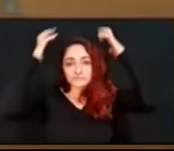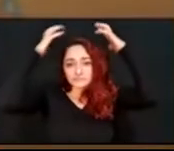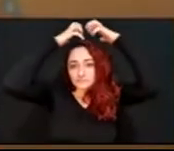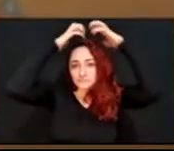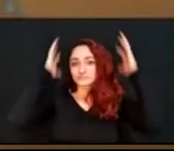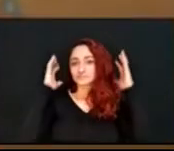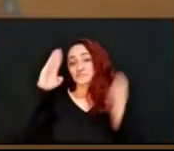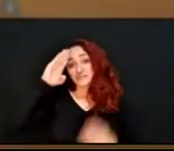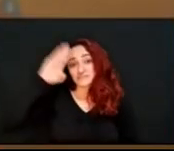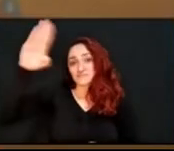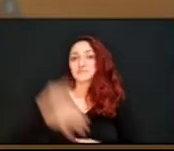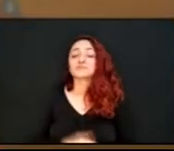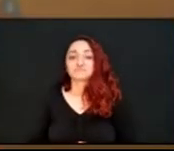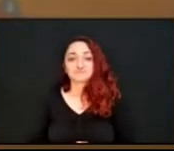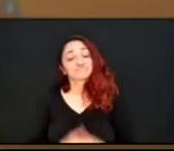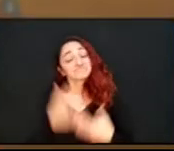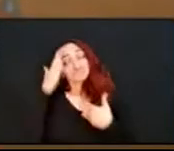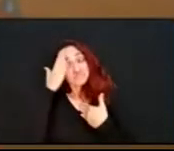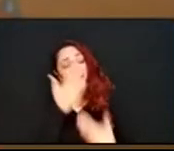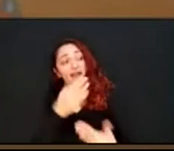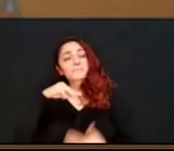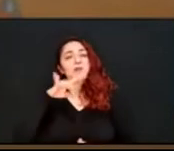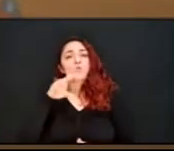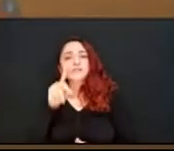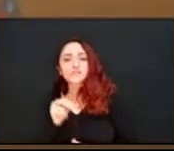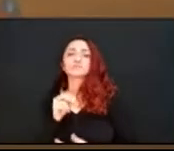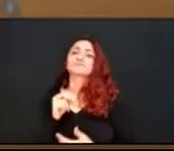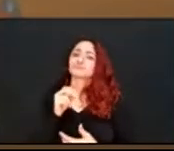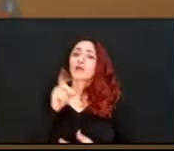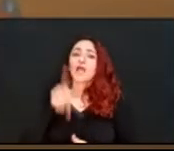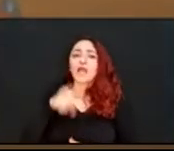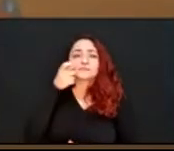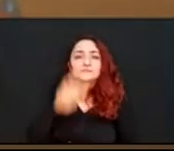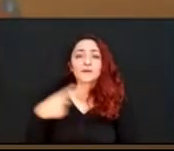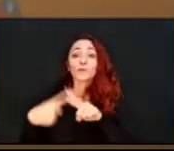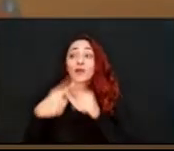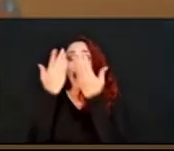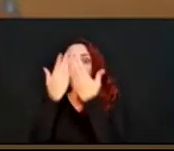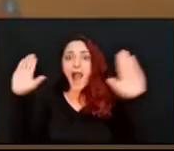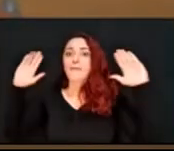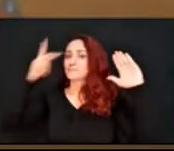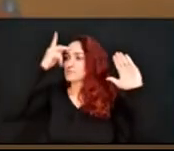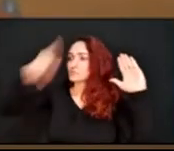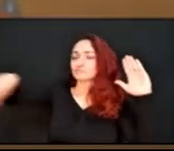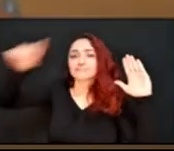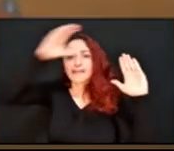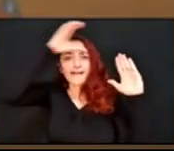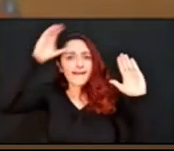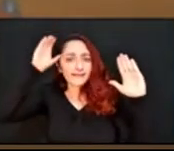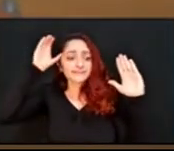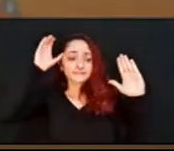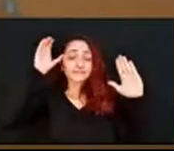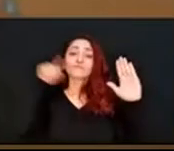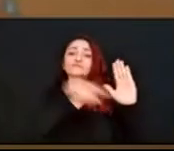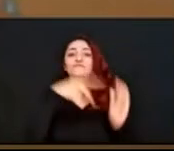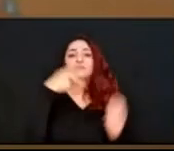Maurício e interessante né o quanto que se abre de oportunidade para os clientes Não é você trouxe aqui um tema importante assim estar disponível com